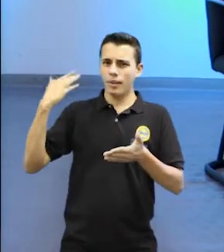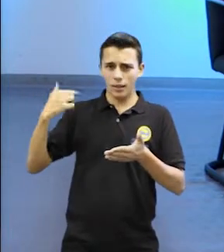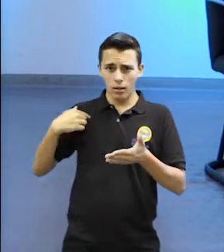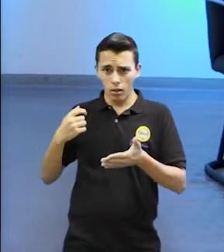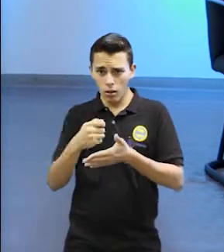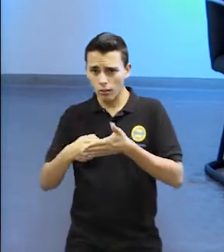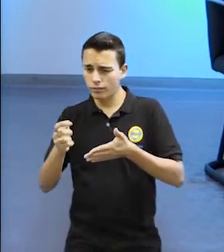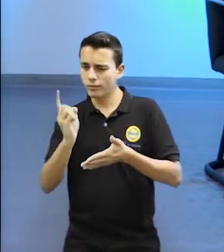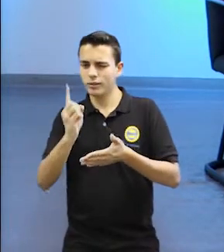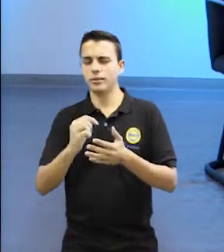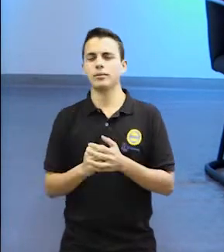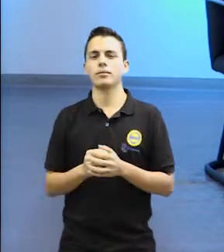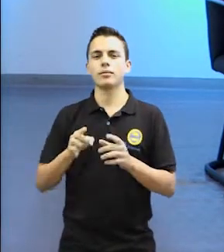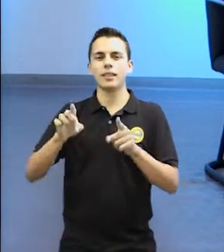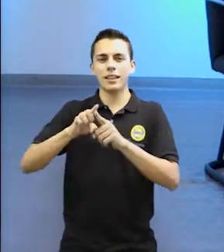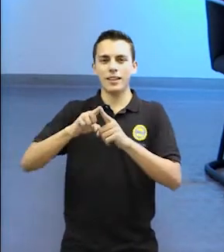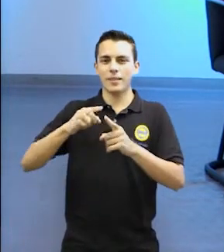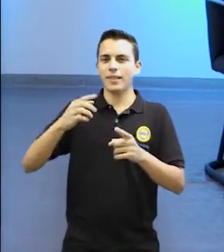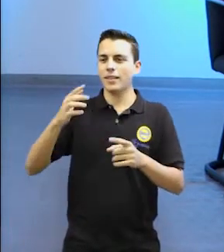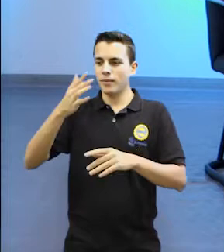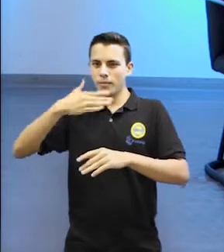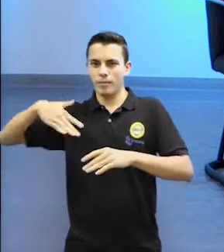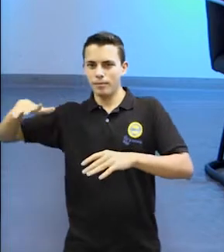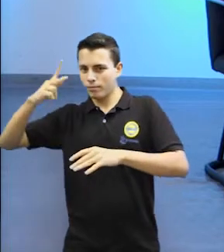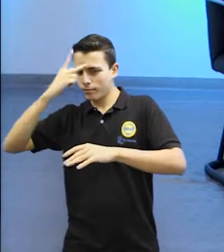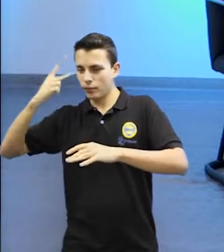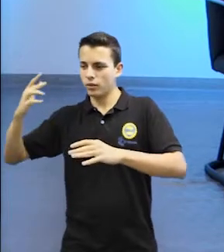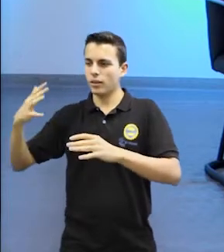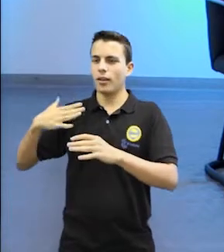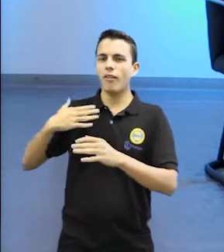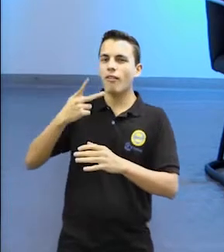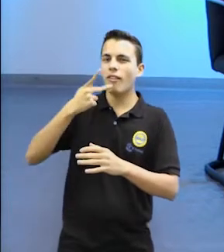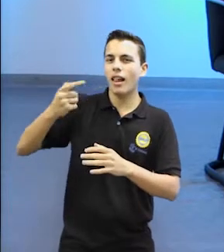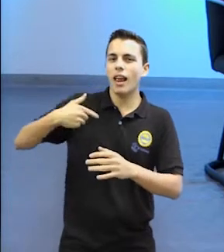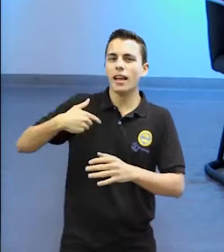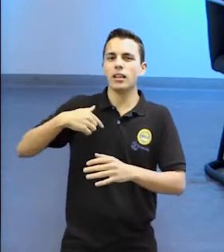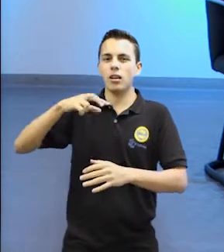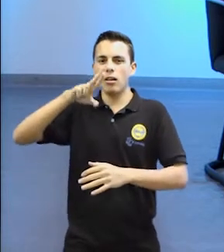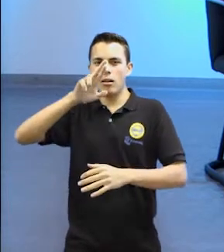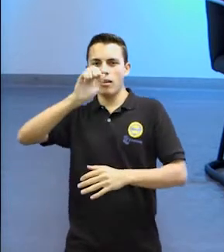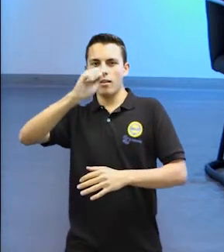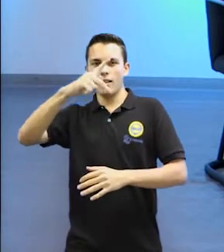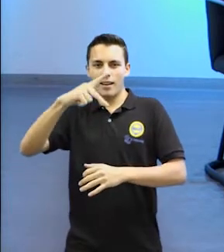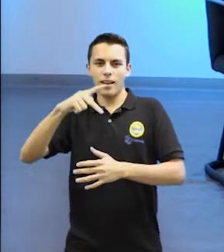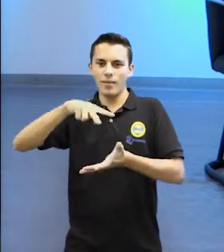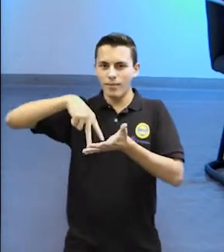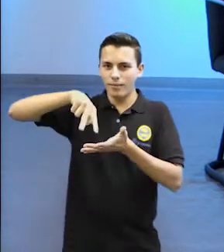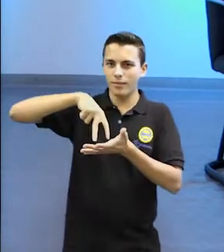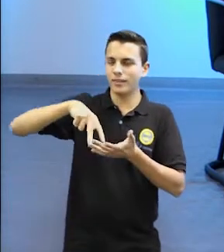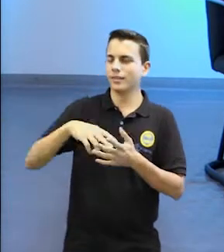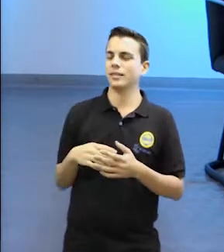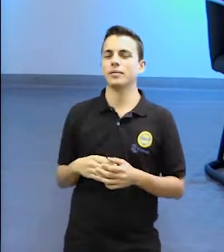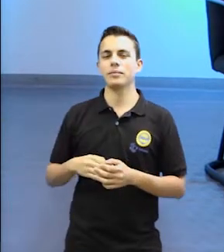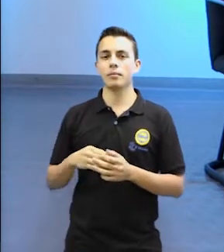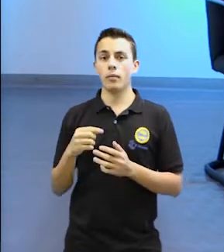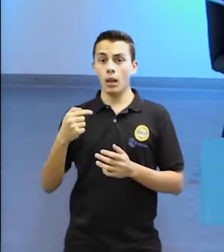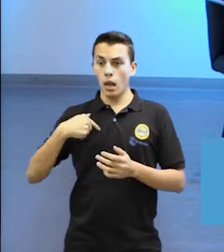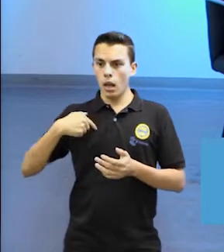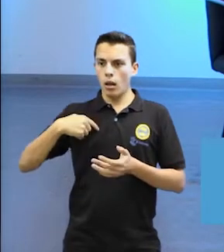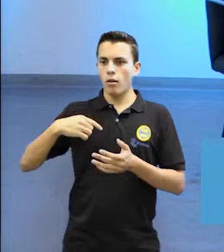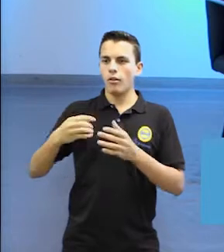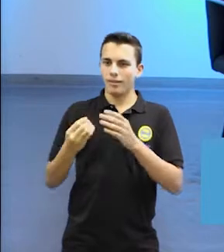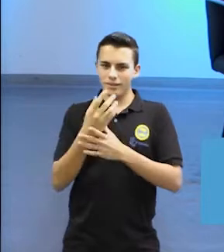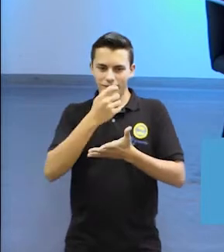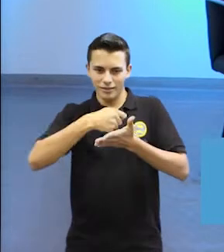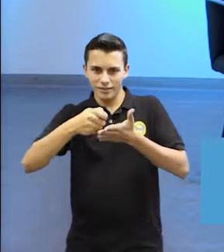porque tem esse rap que eu também compus falando. Foi você também? Eu achei que sim, você tinha... Sim, eu só não fiz a coreografia porque